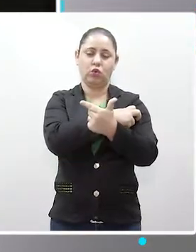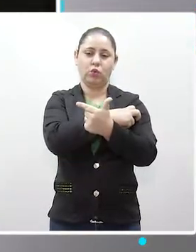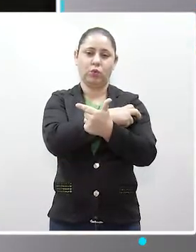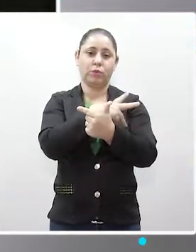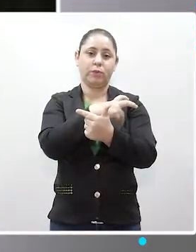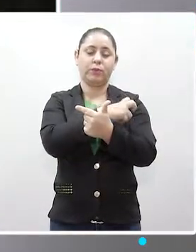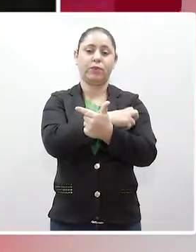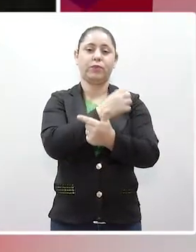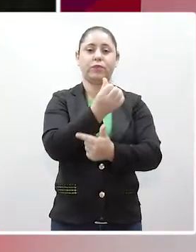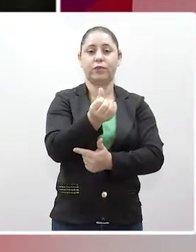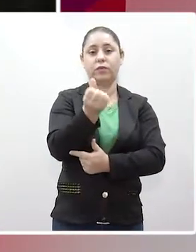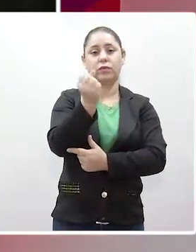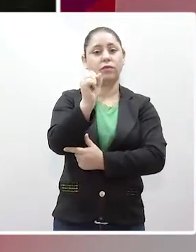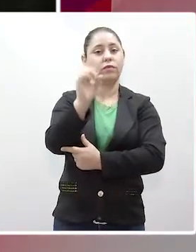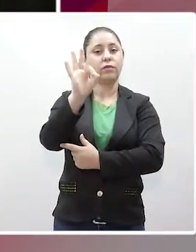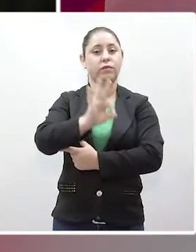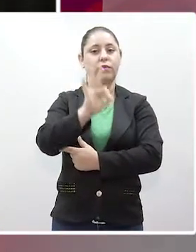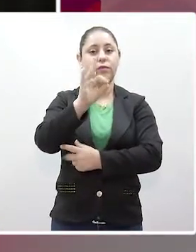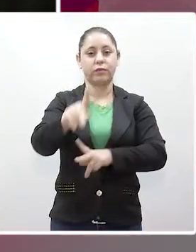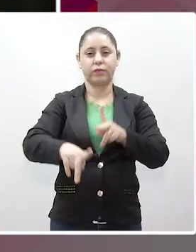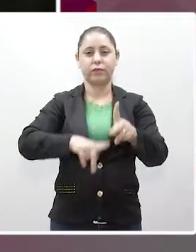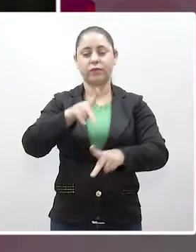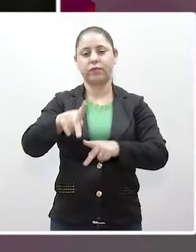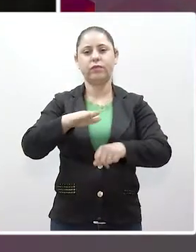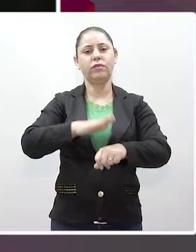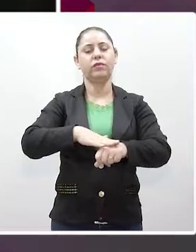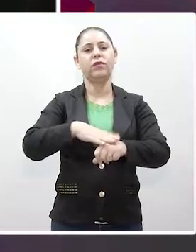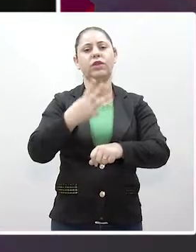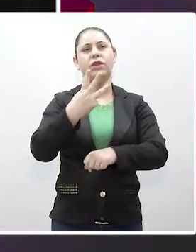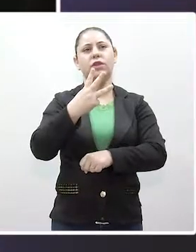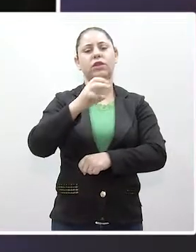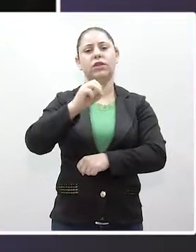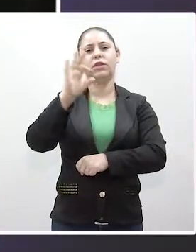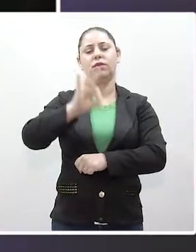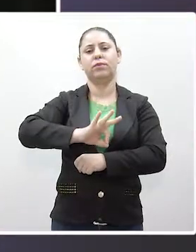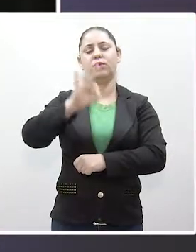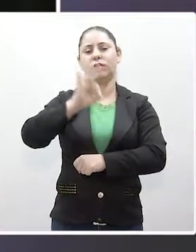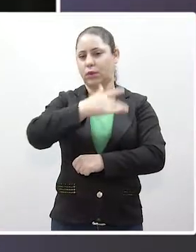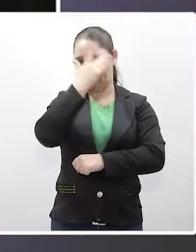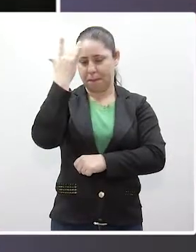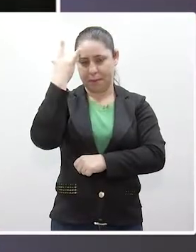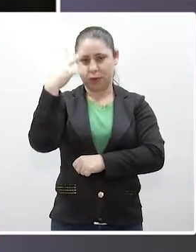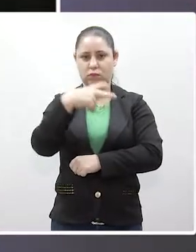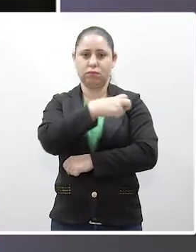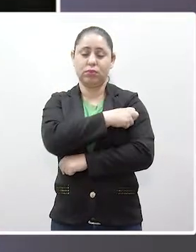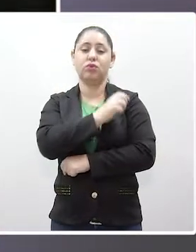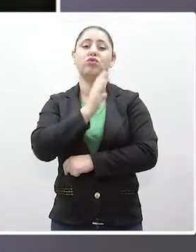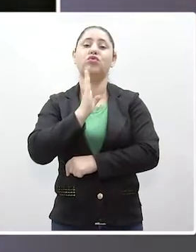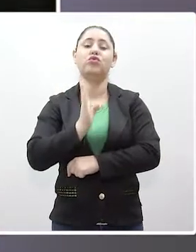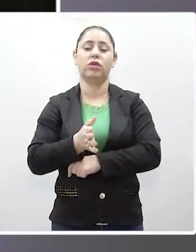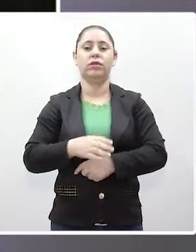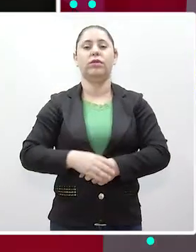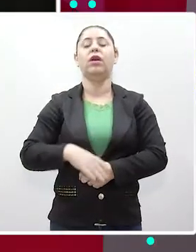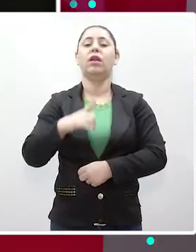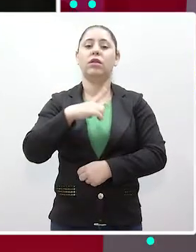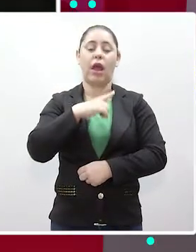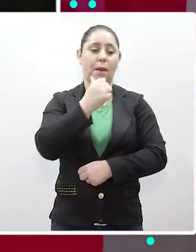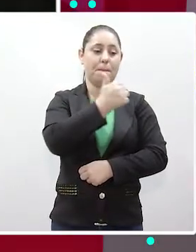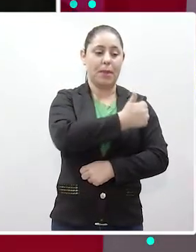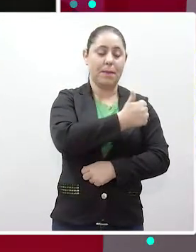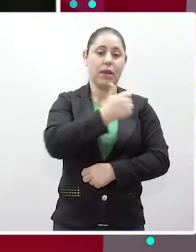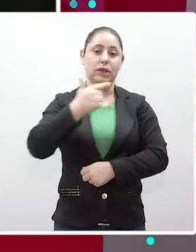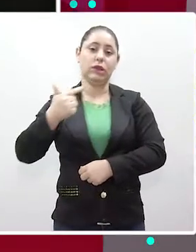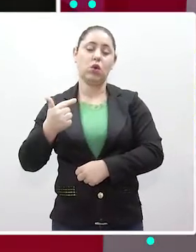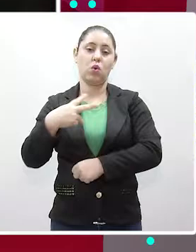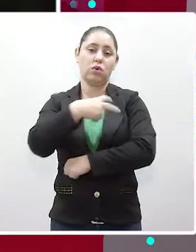dose, 68% da população. Se eu não me engano, um pouco mais de 30% de pessoas imunizadas, que são aquelas que completaram todo